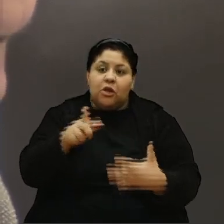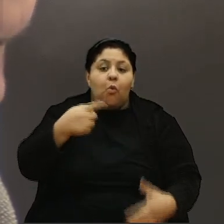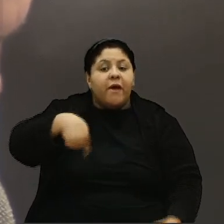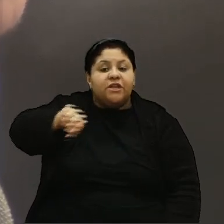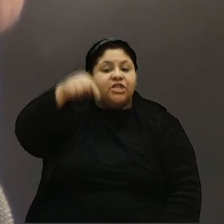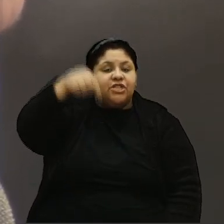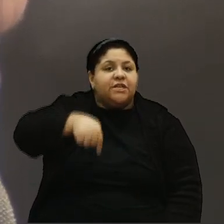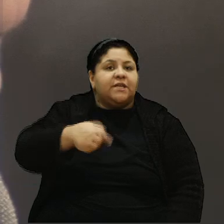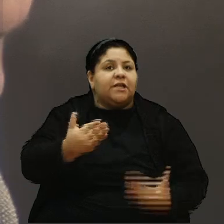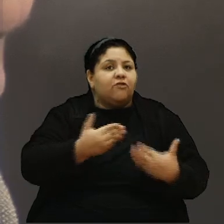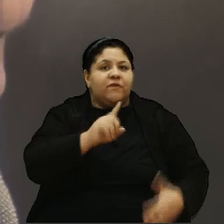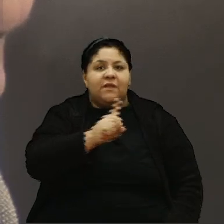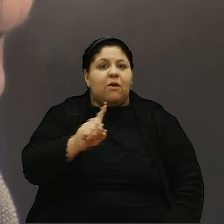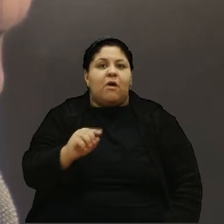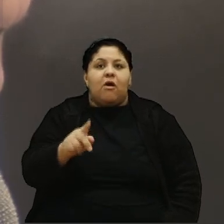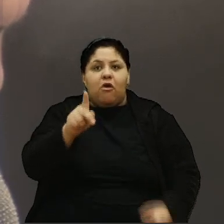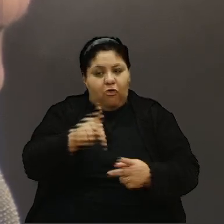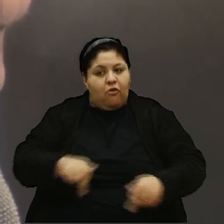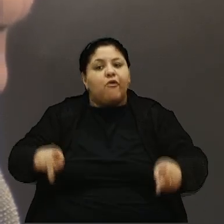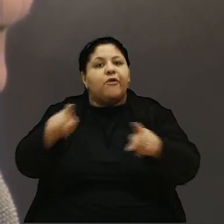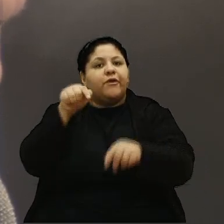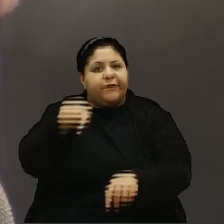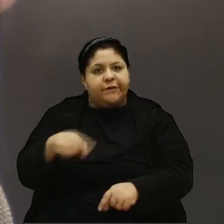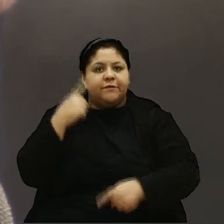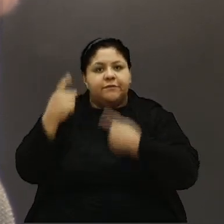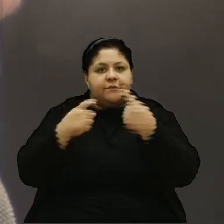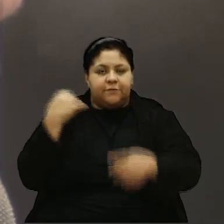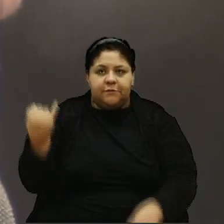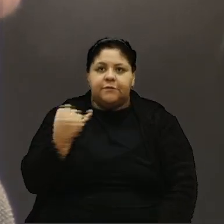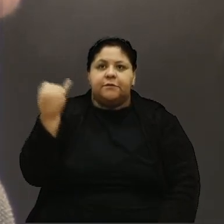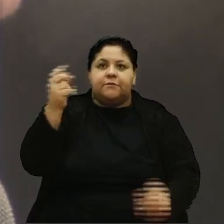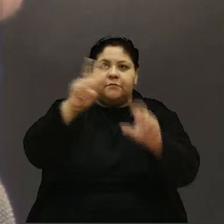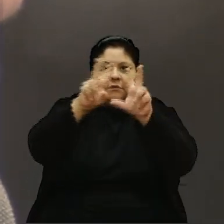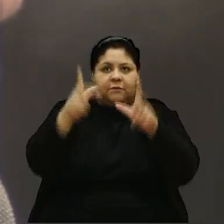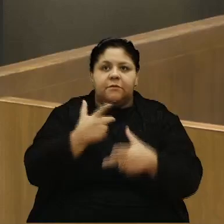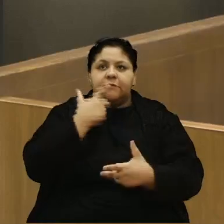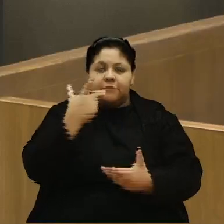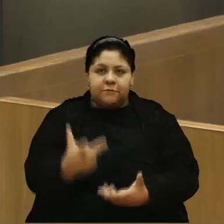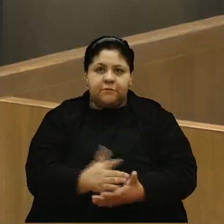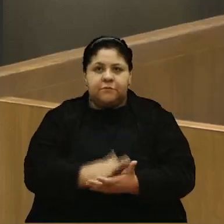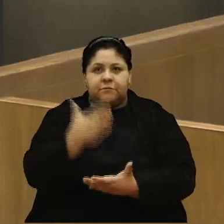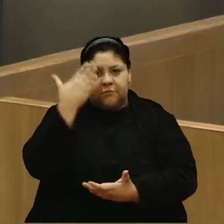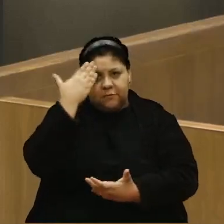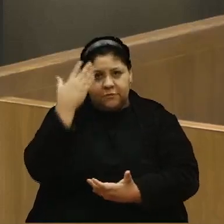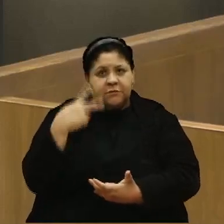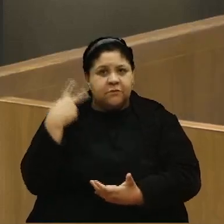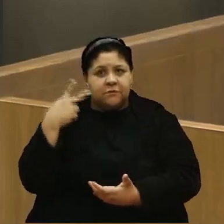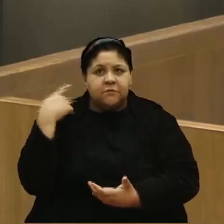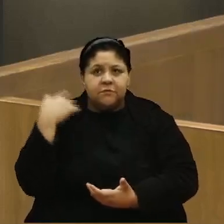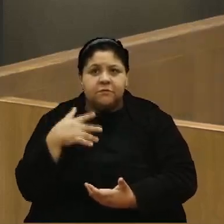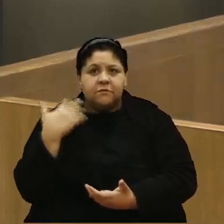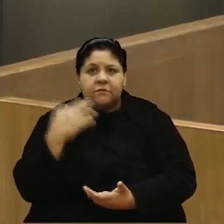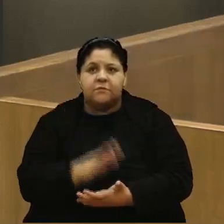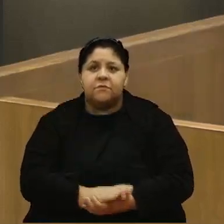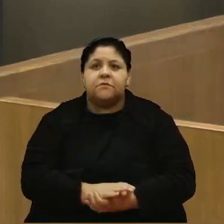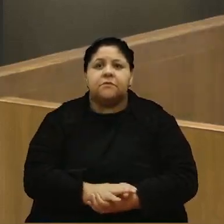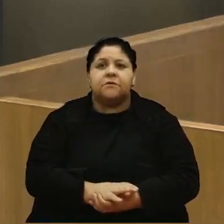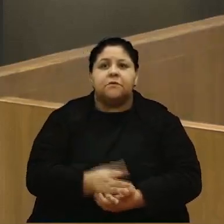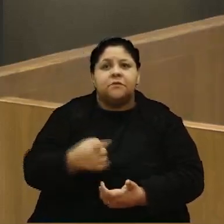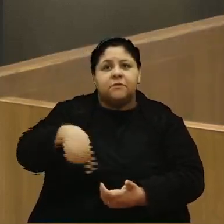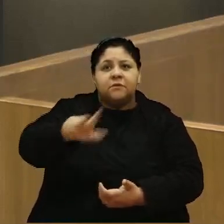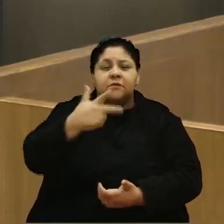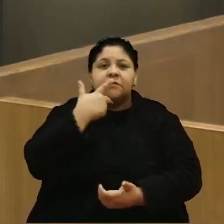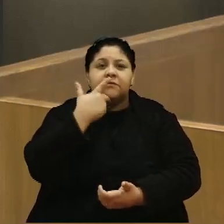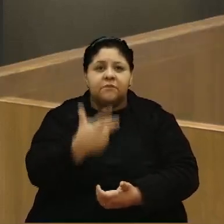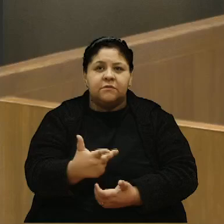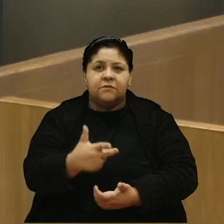está questionando, é a população. Então, de fato, isso é preocupante e é importante o tema que a senhora traz. Obrigada, vereadora Andressa. E é isso mesmo. A gente